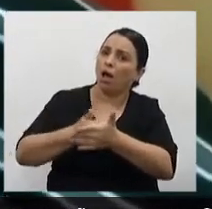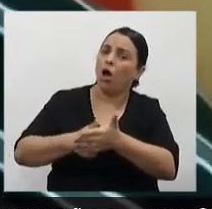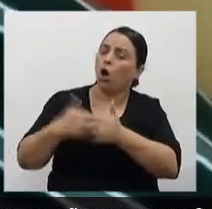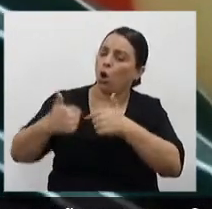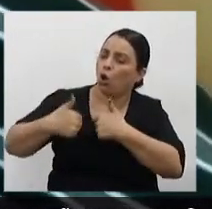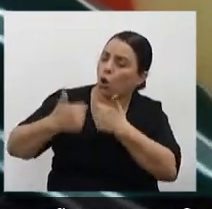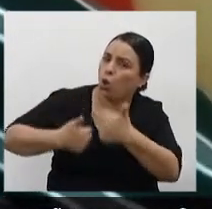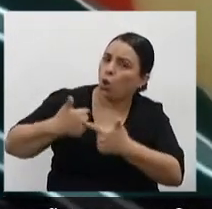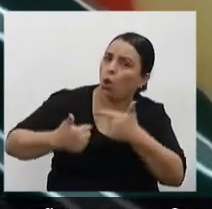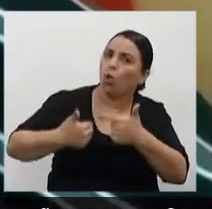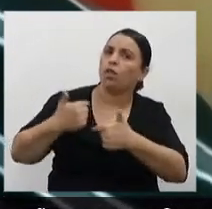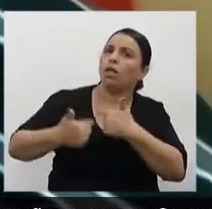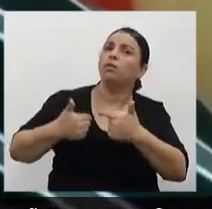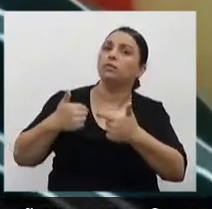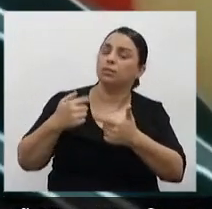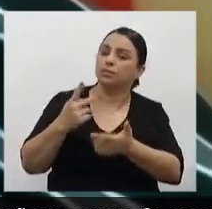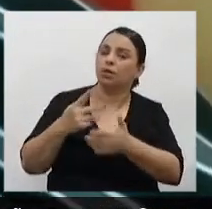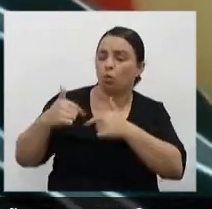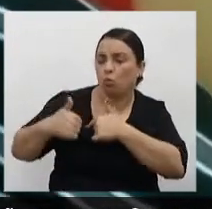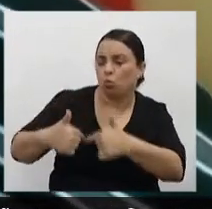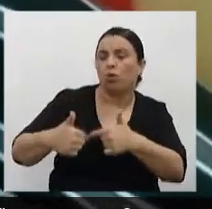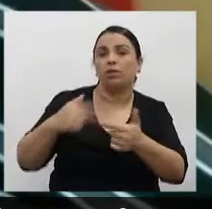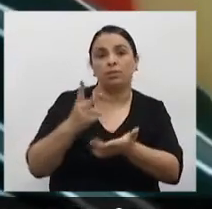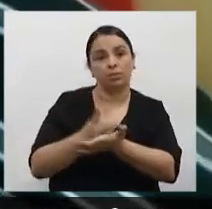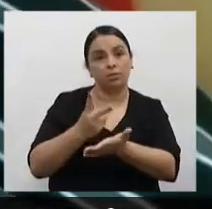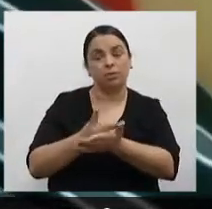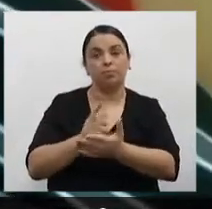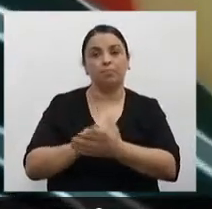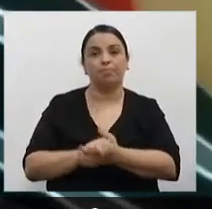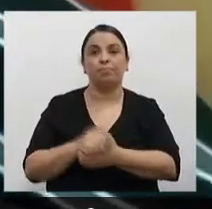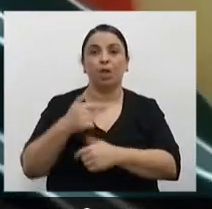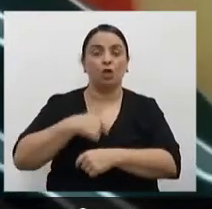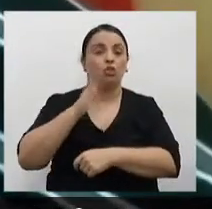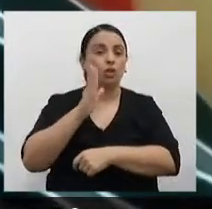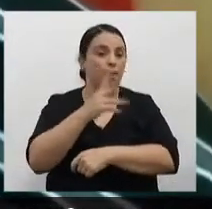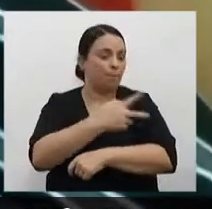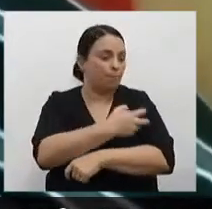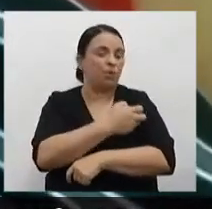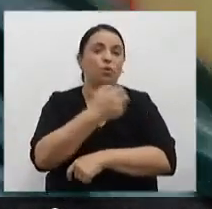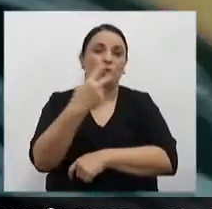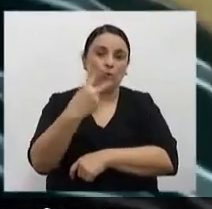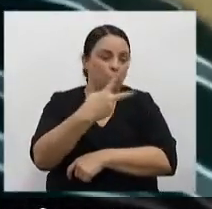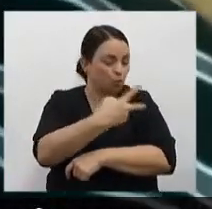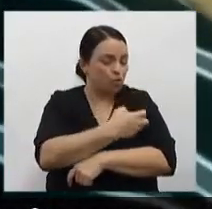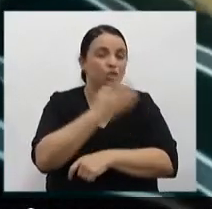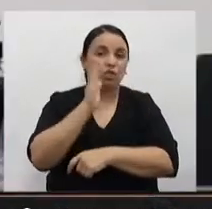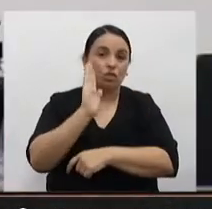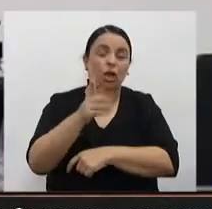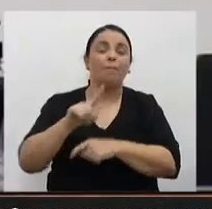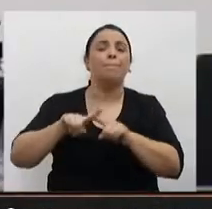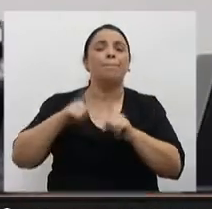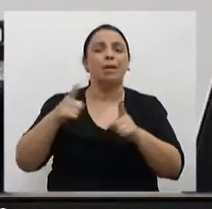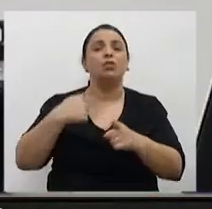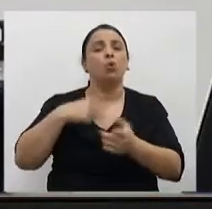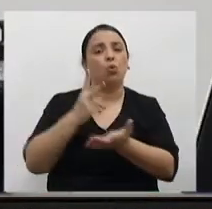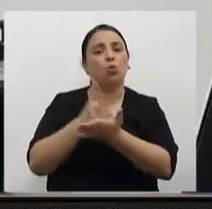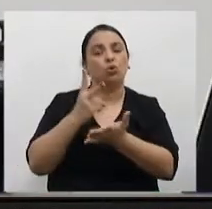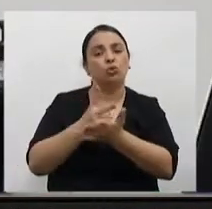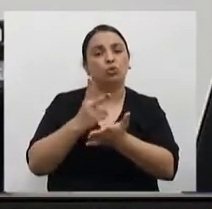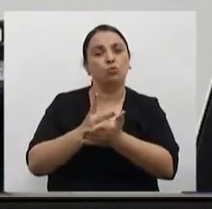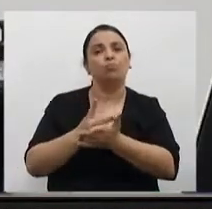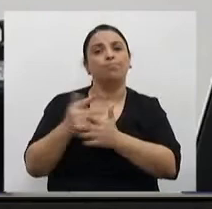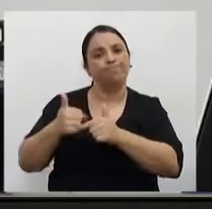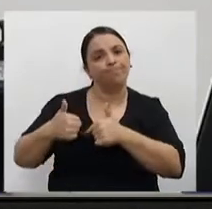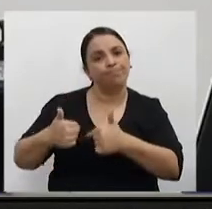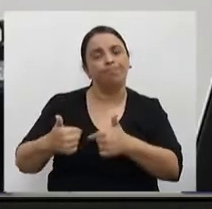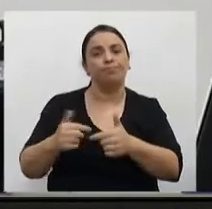mas eu estou brigando aqui por todos nós. Fiquem com Deus, boa noite. Muito obrigado, Wellington. Importante